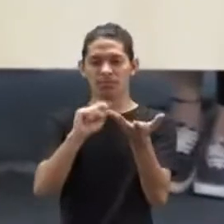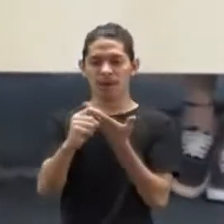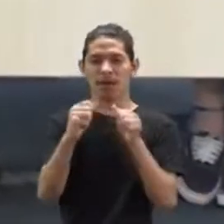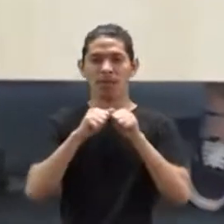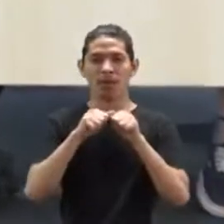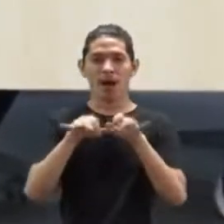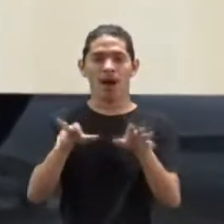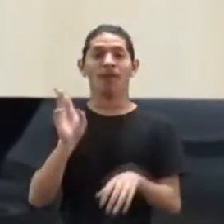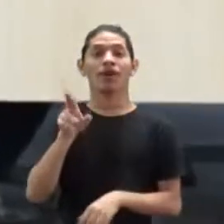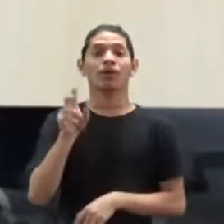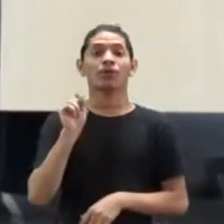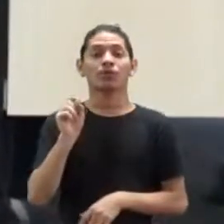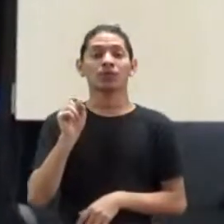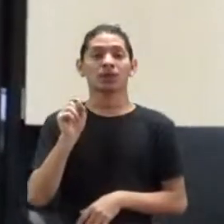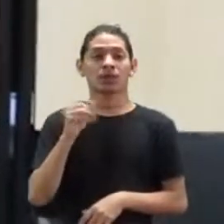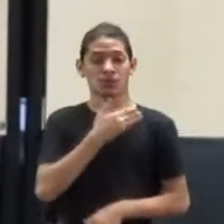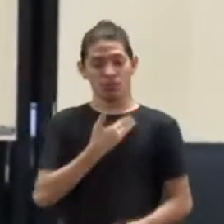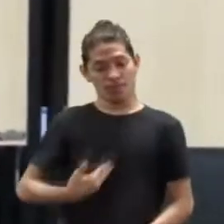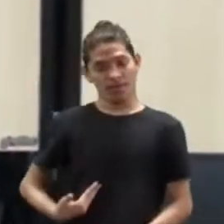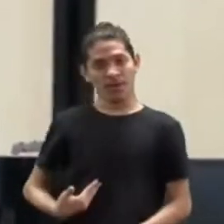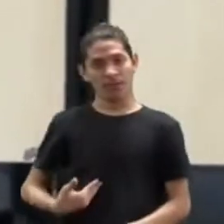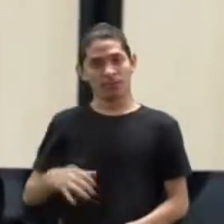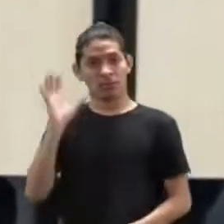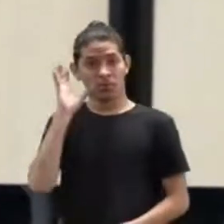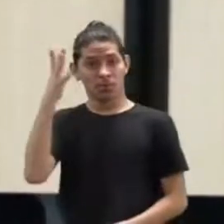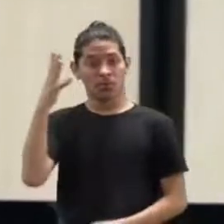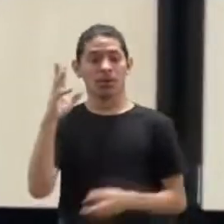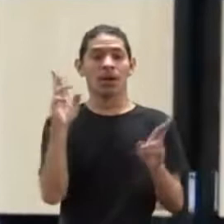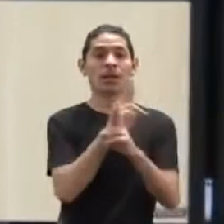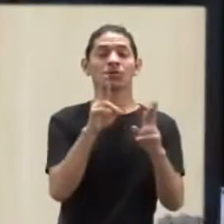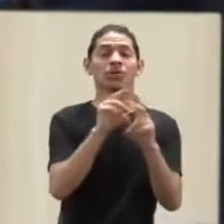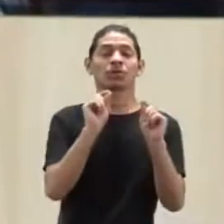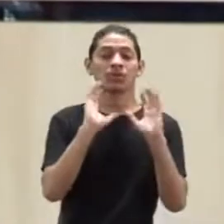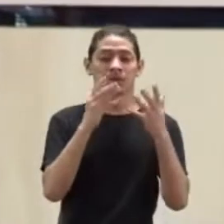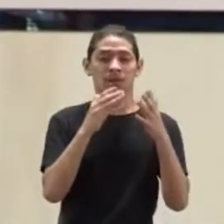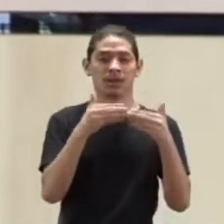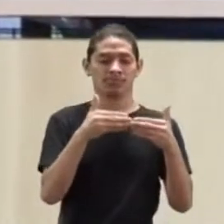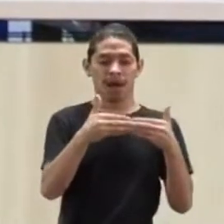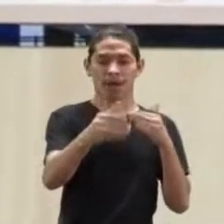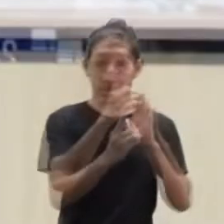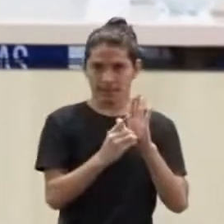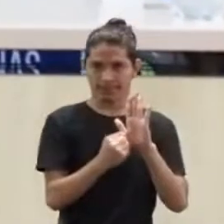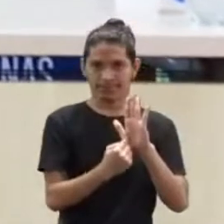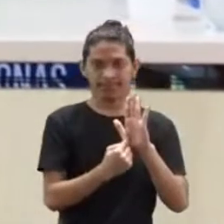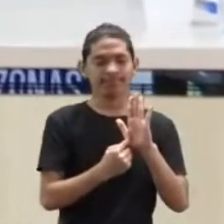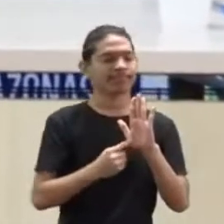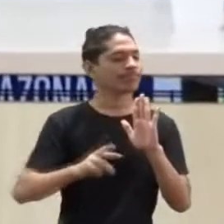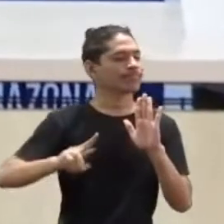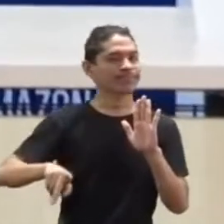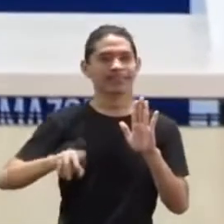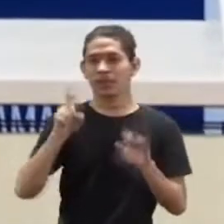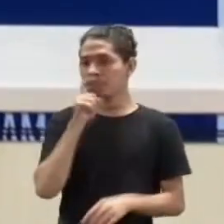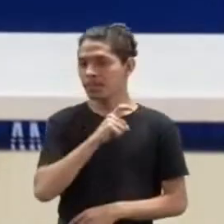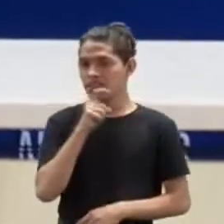dizendo que o governo do estado teria tomado decisões relacionadas a prorrogação do Decreto não